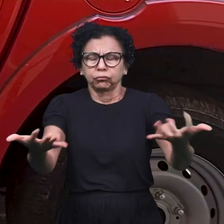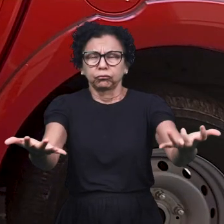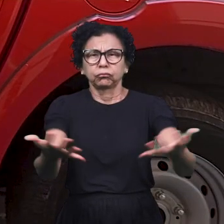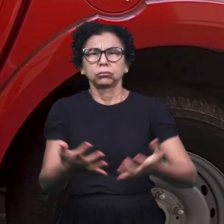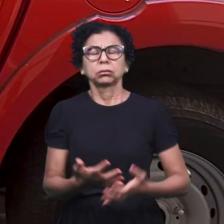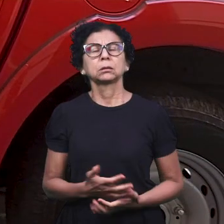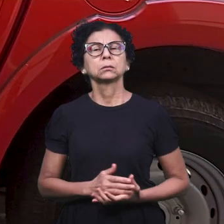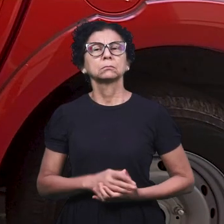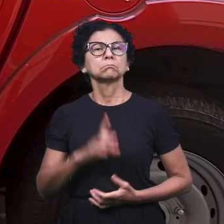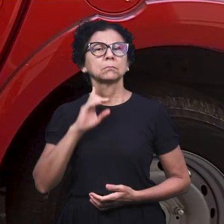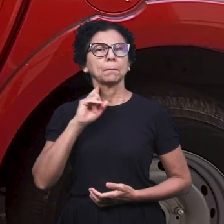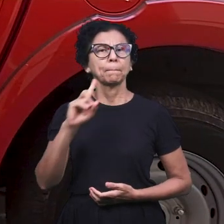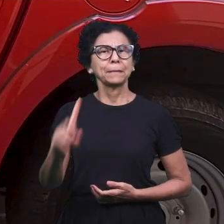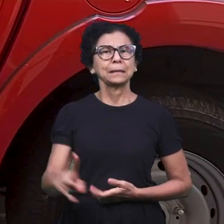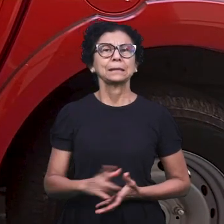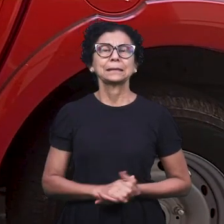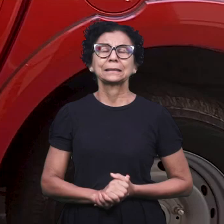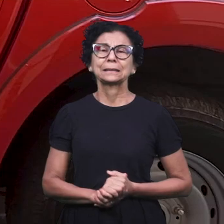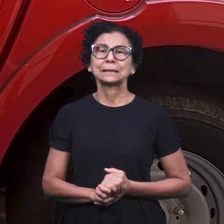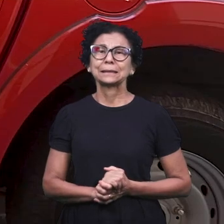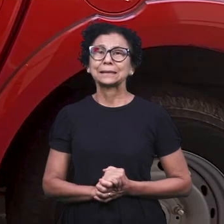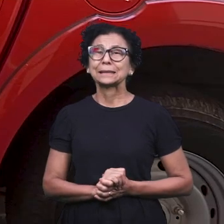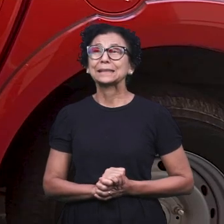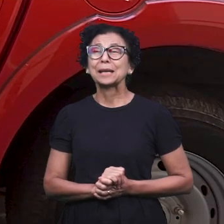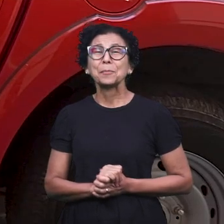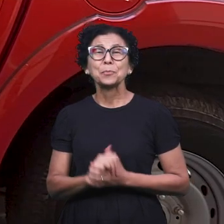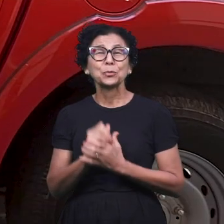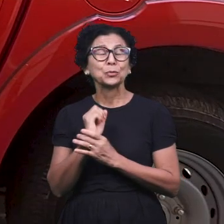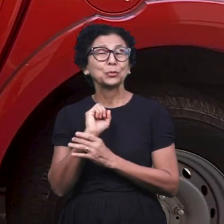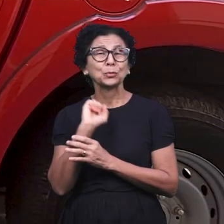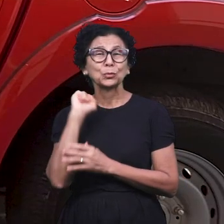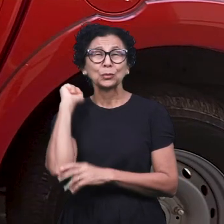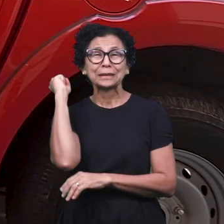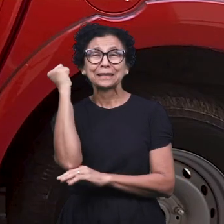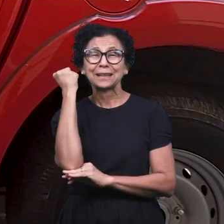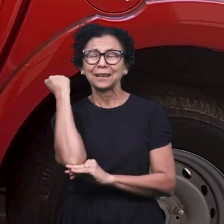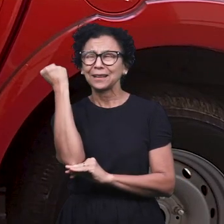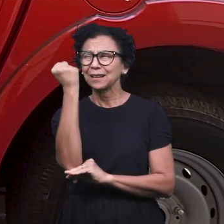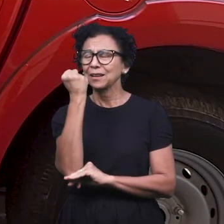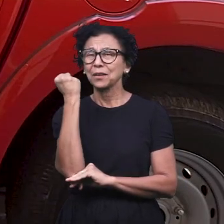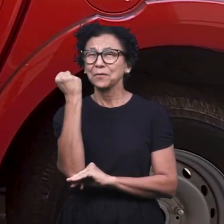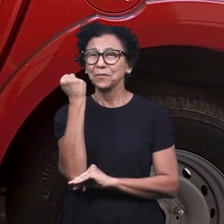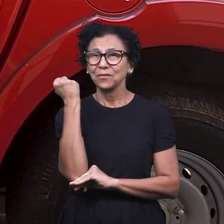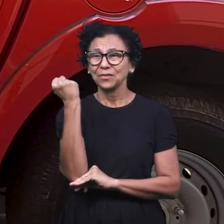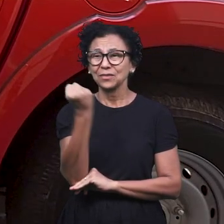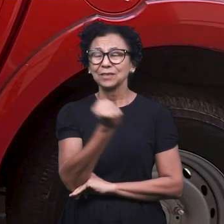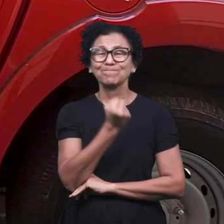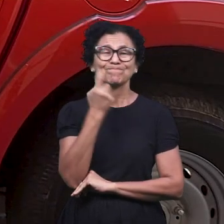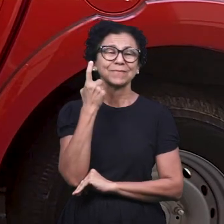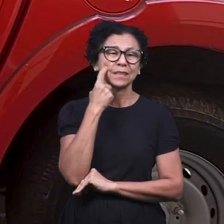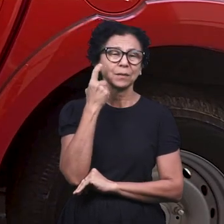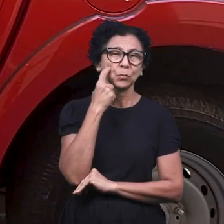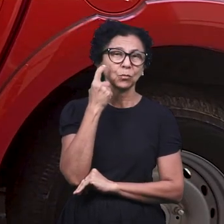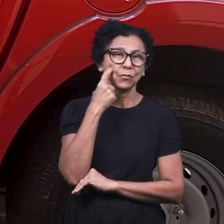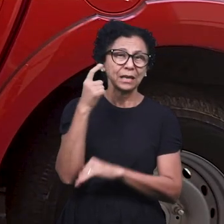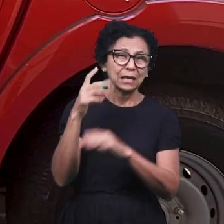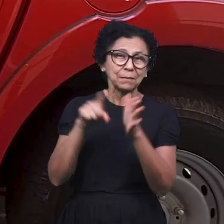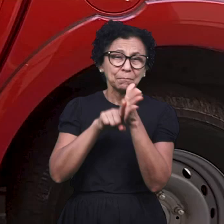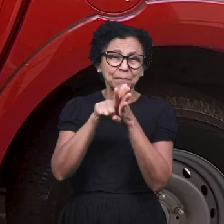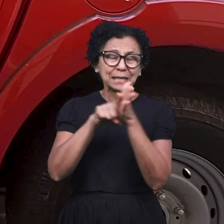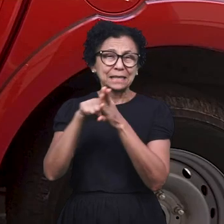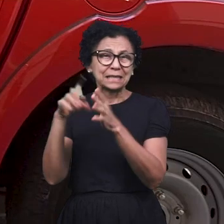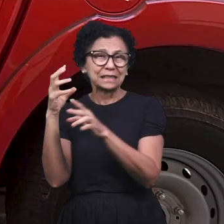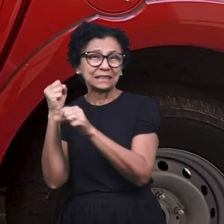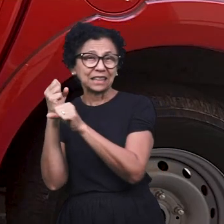ela tende a se agravar. Estamos no meio do período de estiagem, né, e temos verificado nos nossos dados